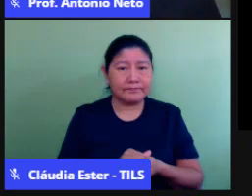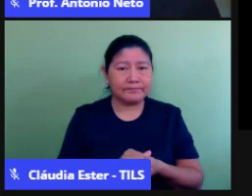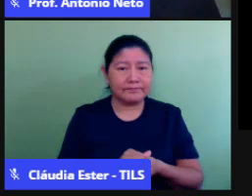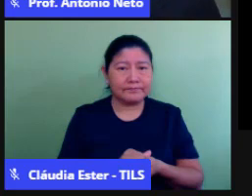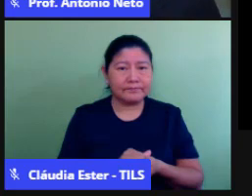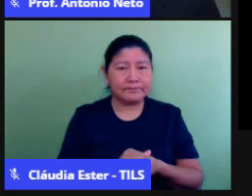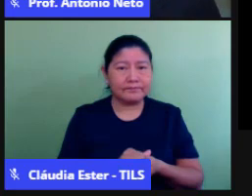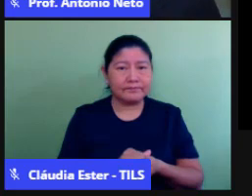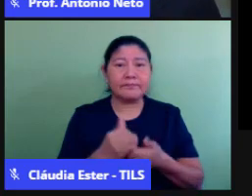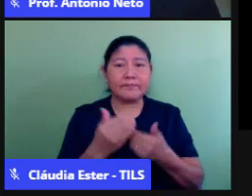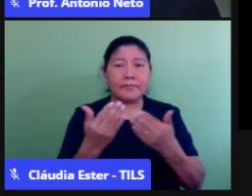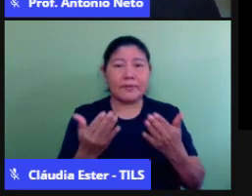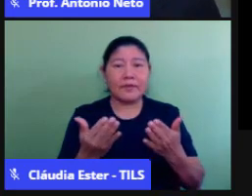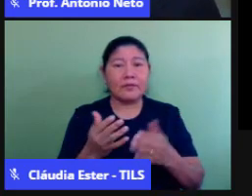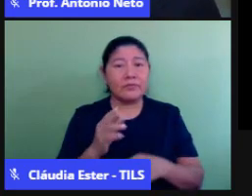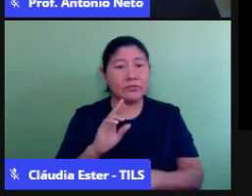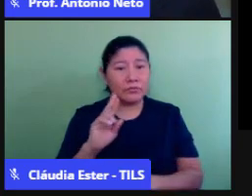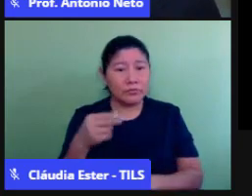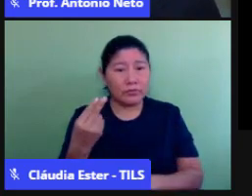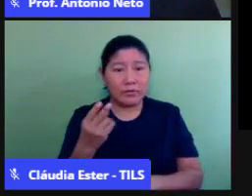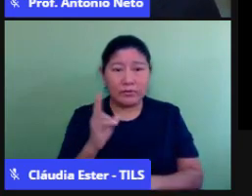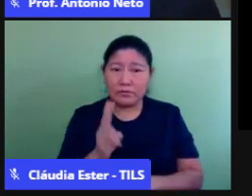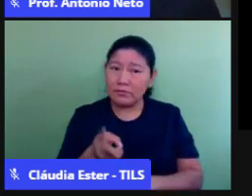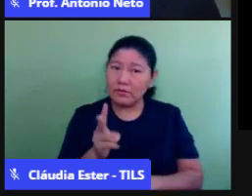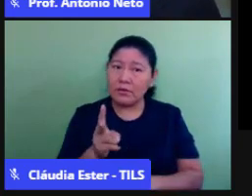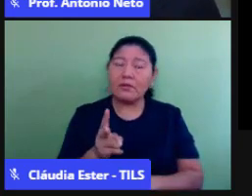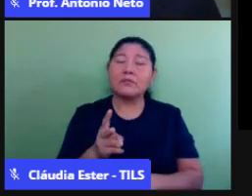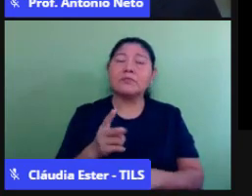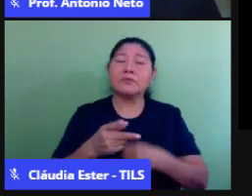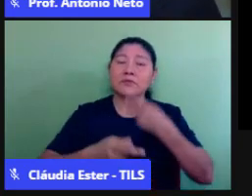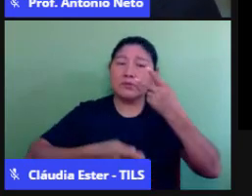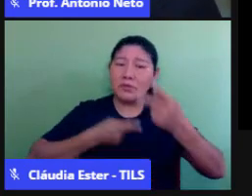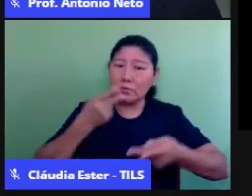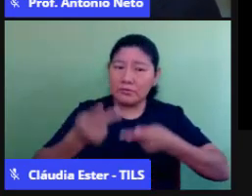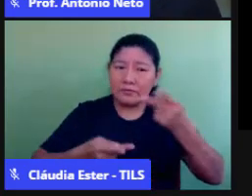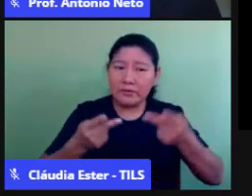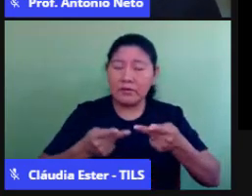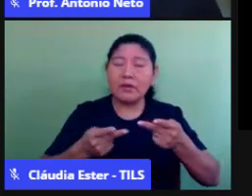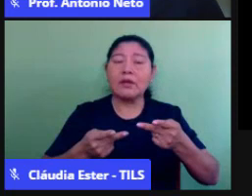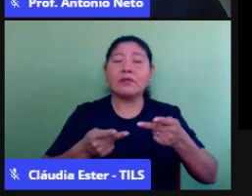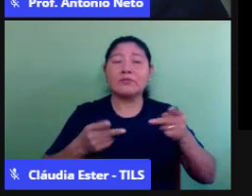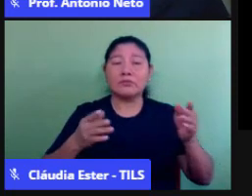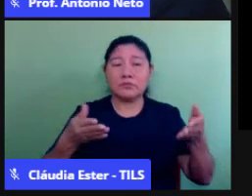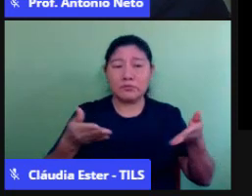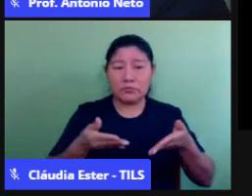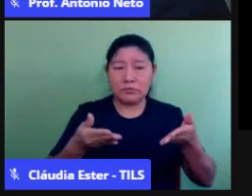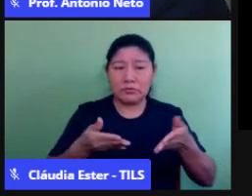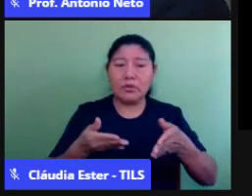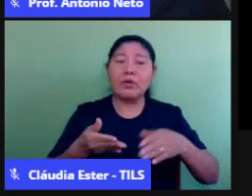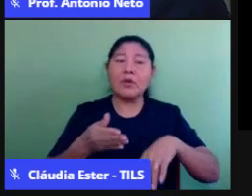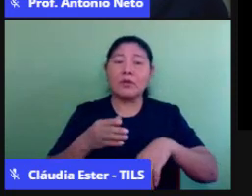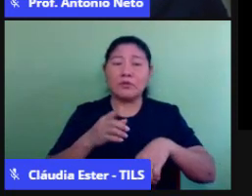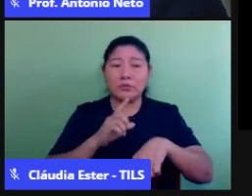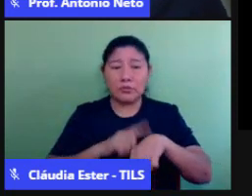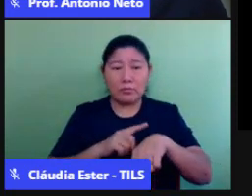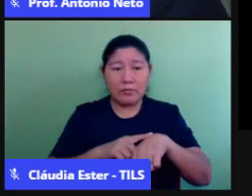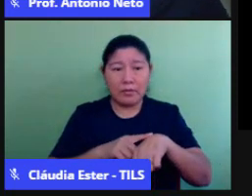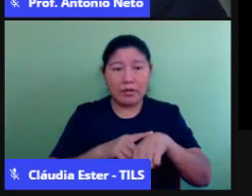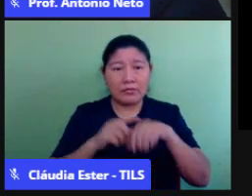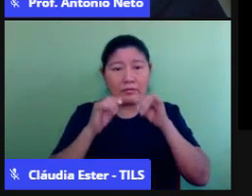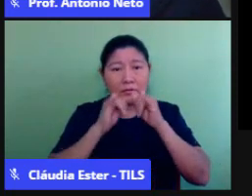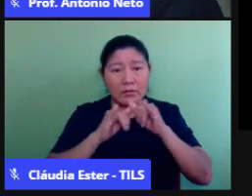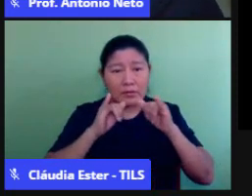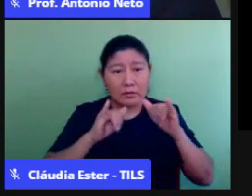Então, a gente dá sempre ênfase deste período, né? Que a gente recebeu na